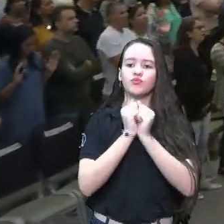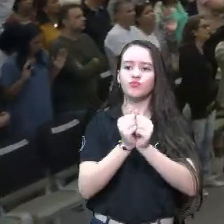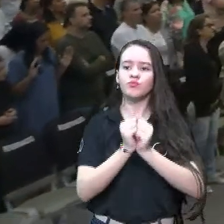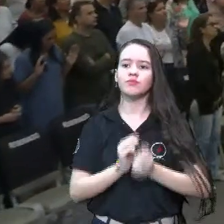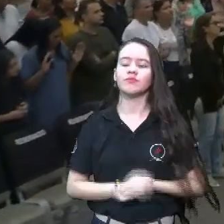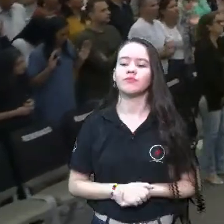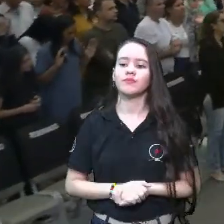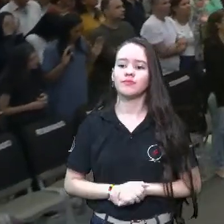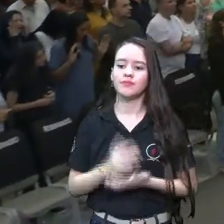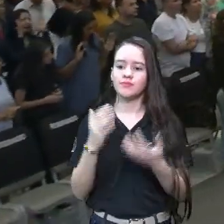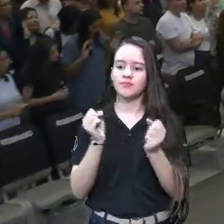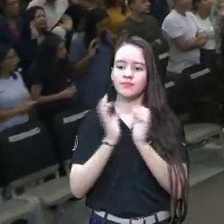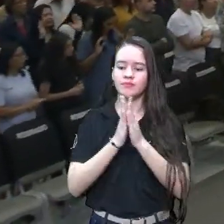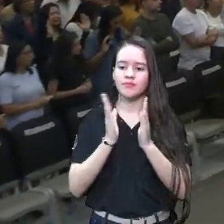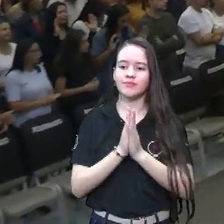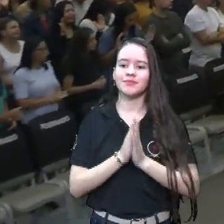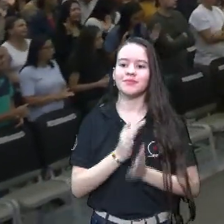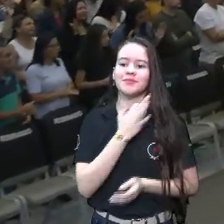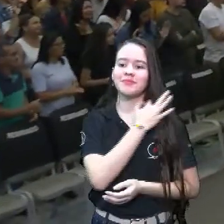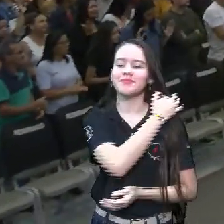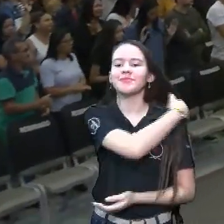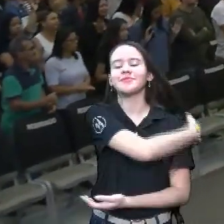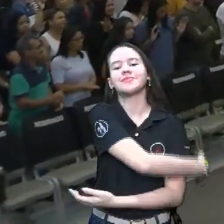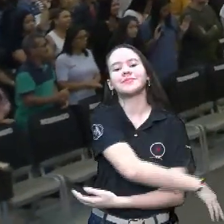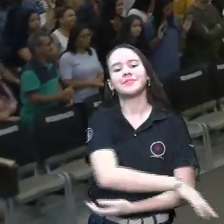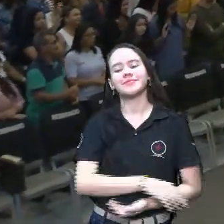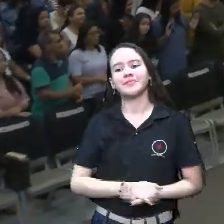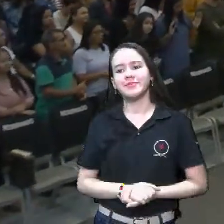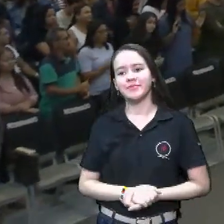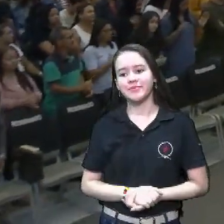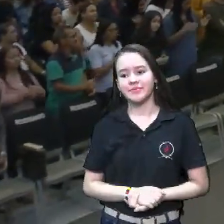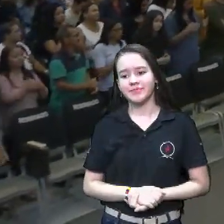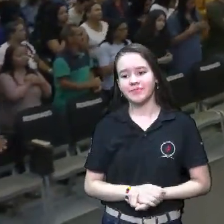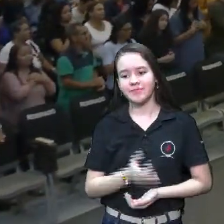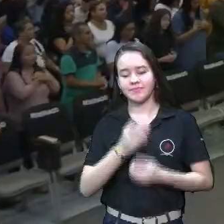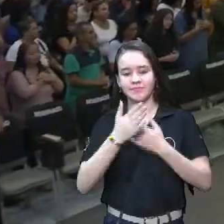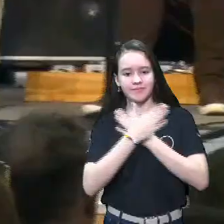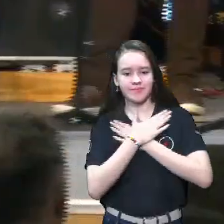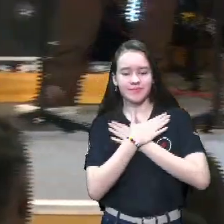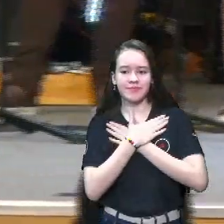Feche seus olhos, feche seus olhos, coloque sua mão no seu coração.